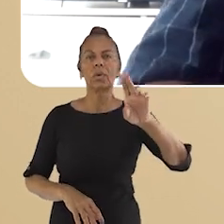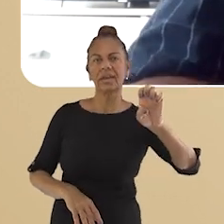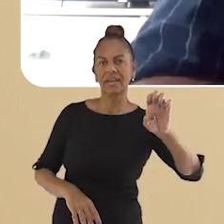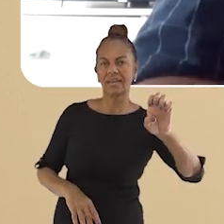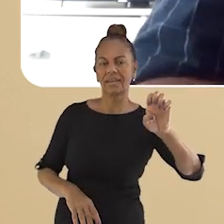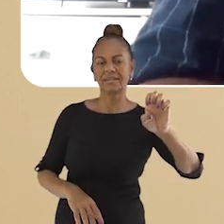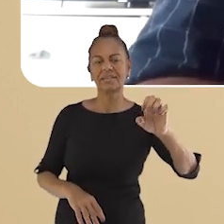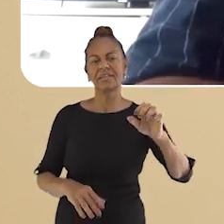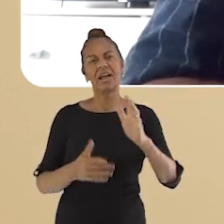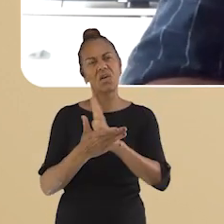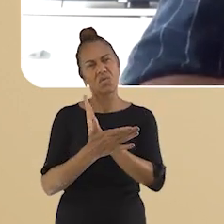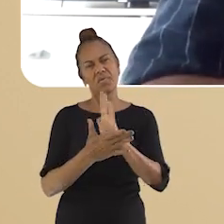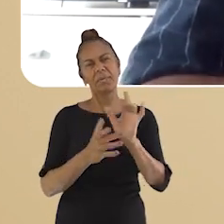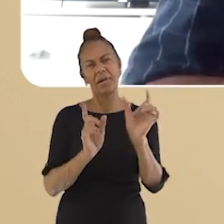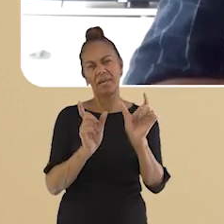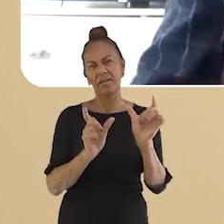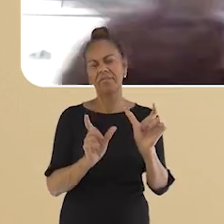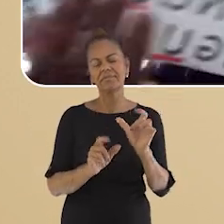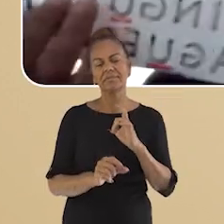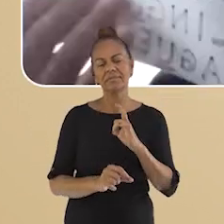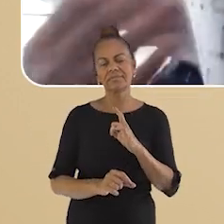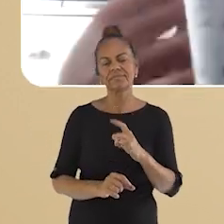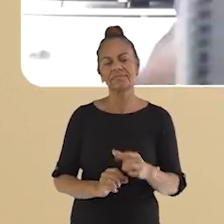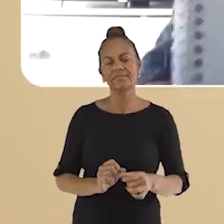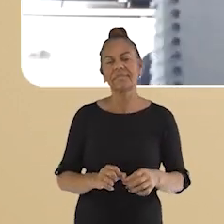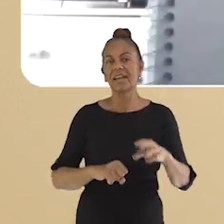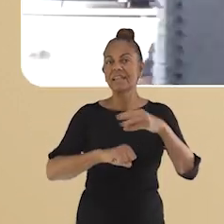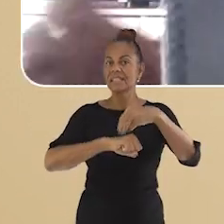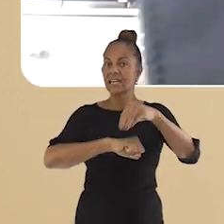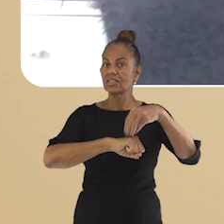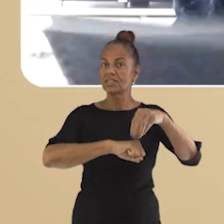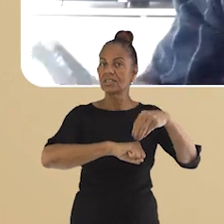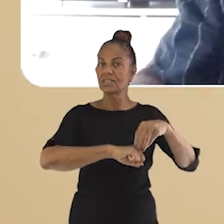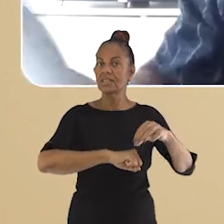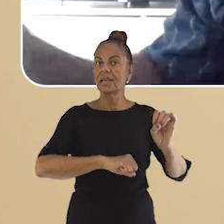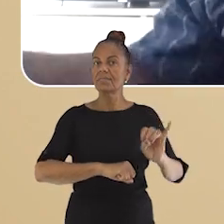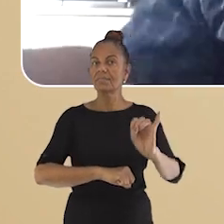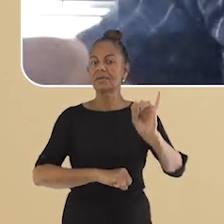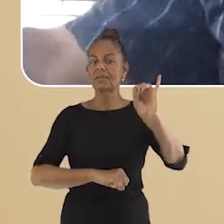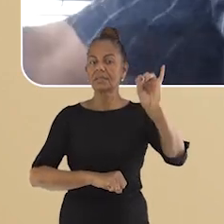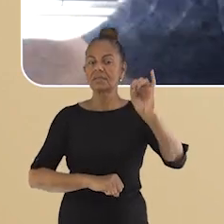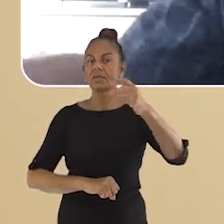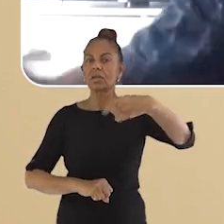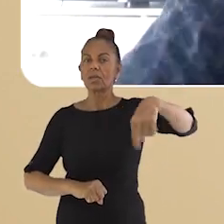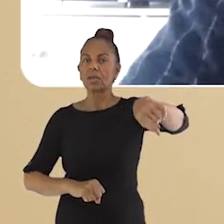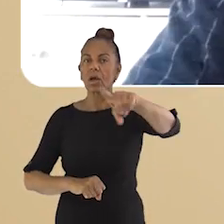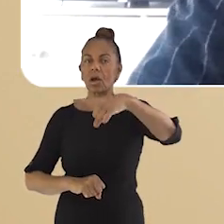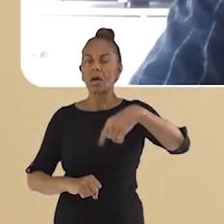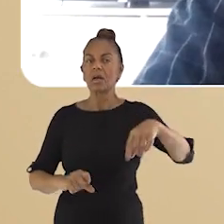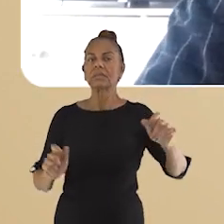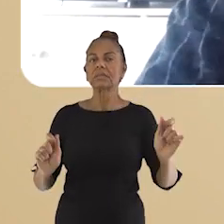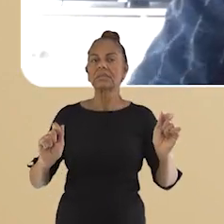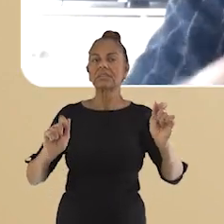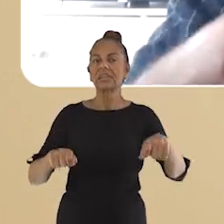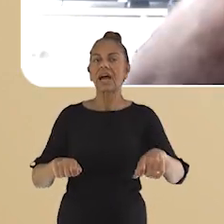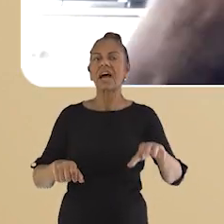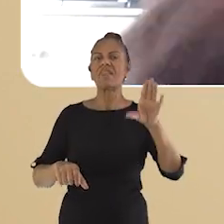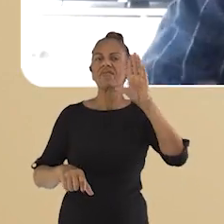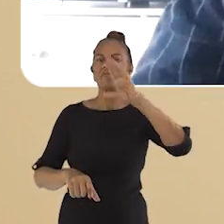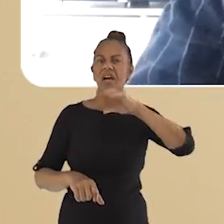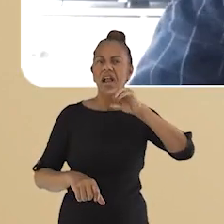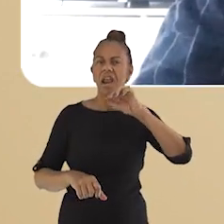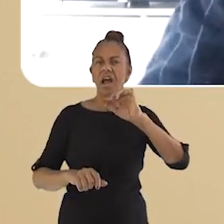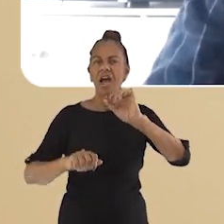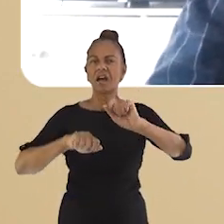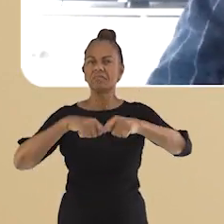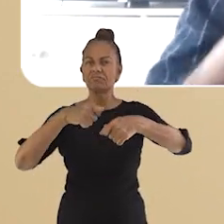gue. E essas dicas aí são muito preciosas para que nós possamos